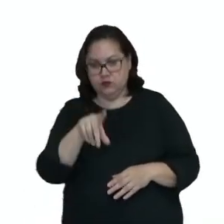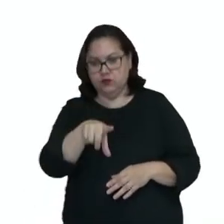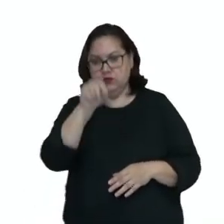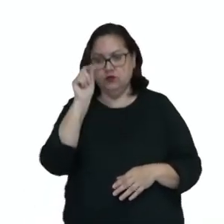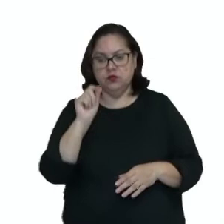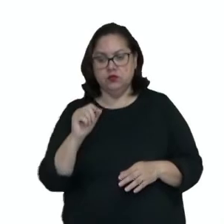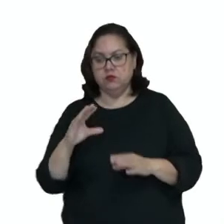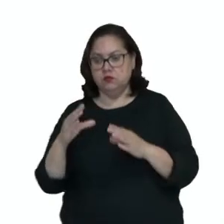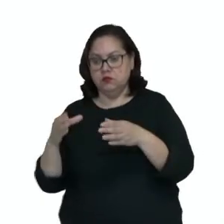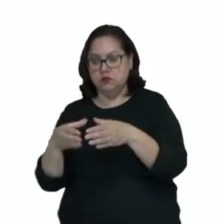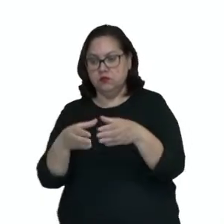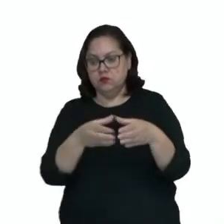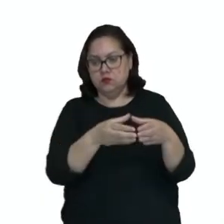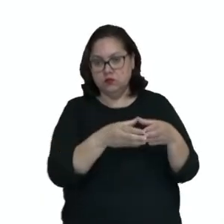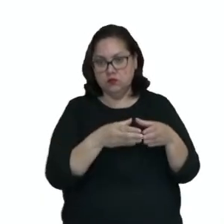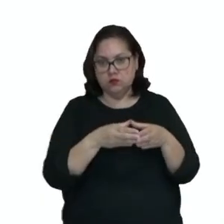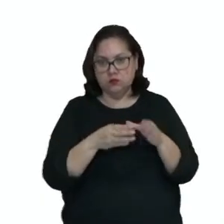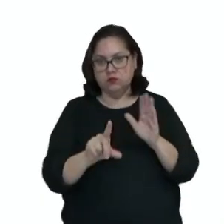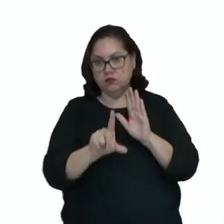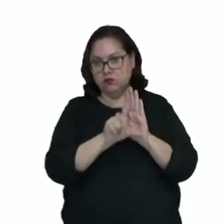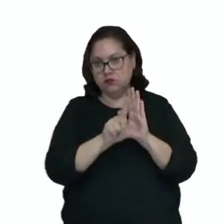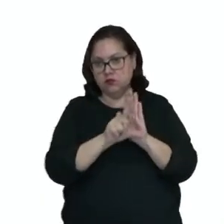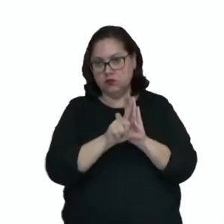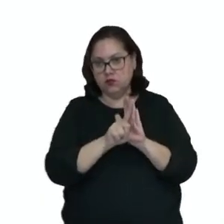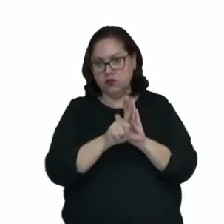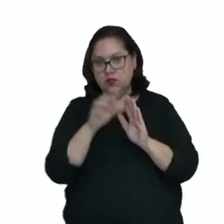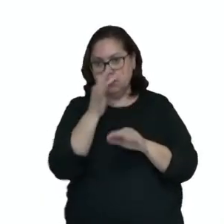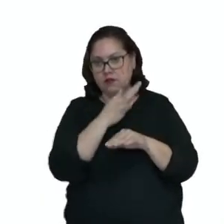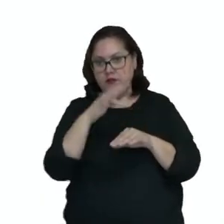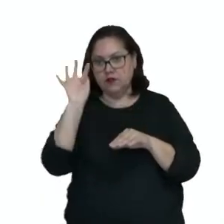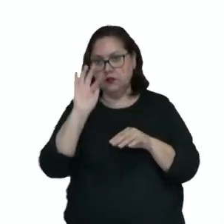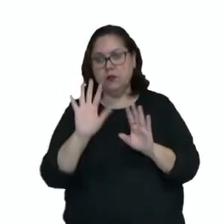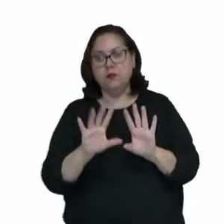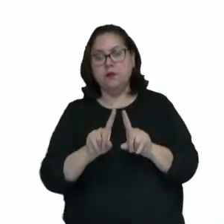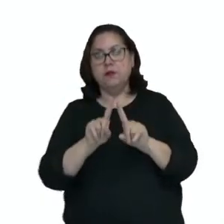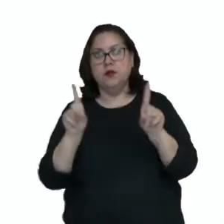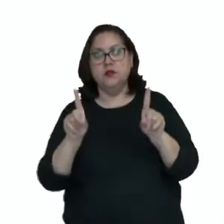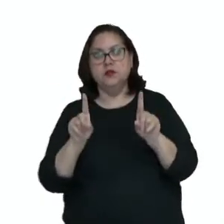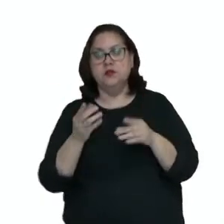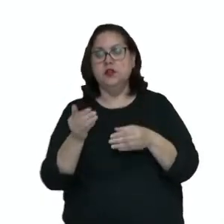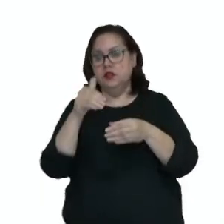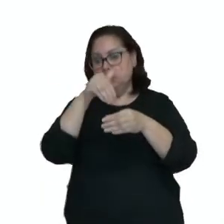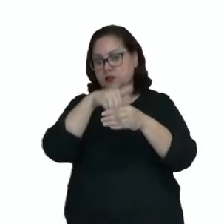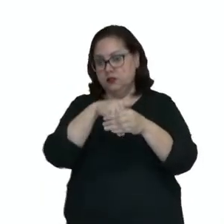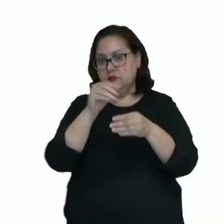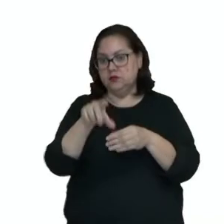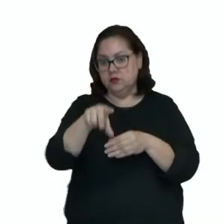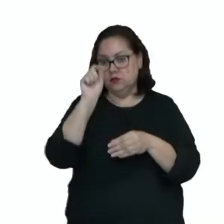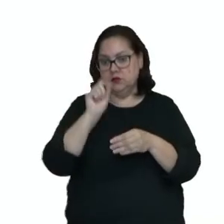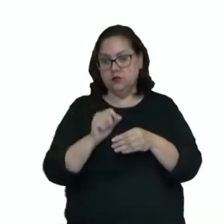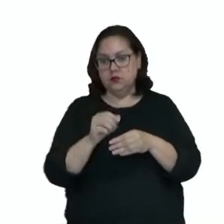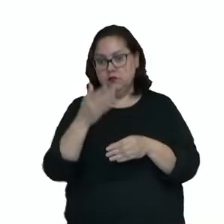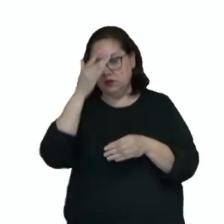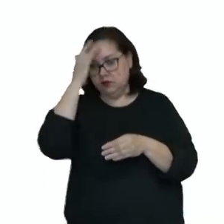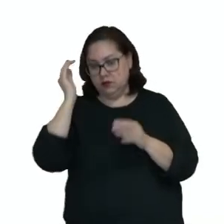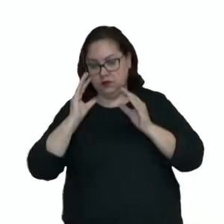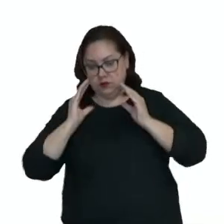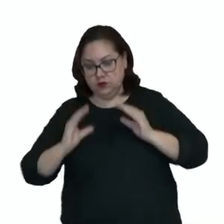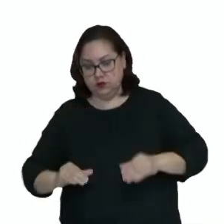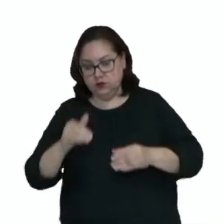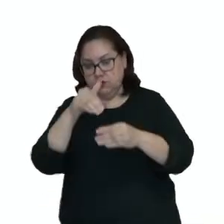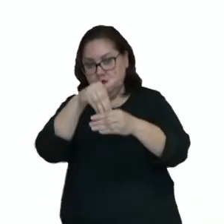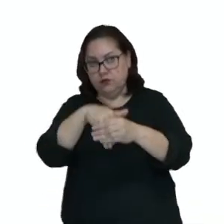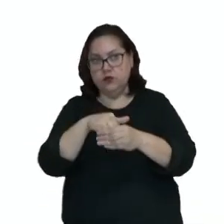pelos membros do poder legislativo federal. No entanto, quem elege o parlamento são os cidadãos, né? Então